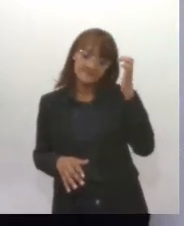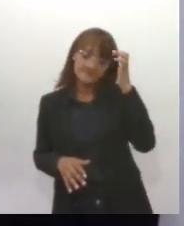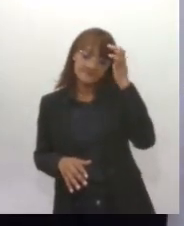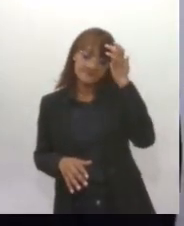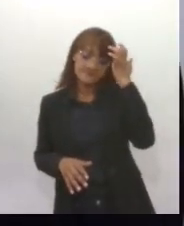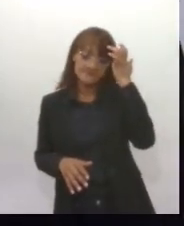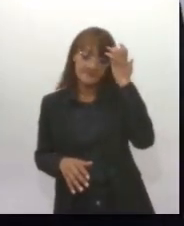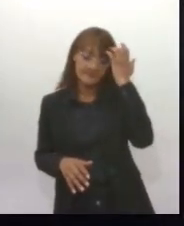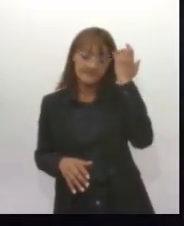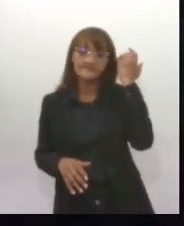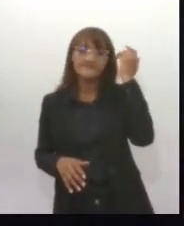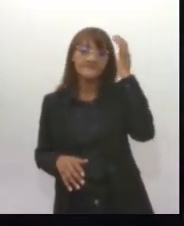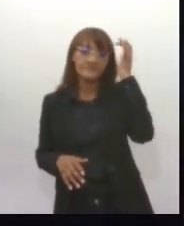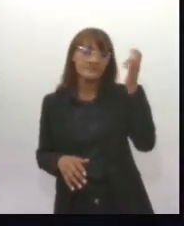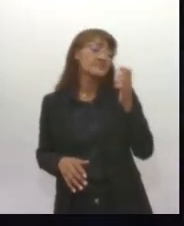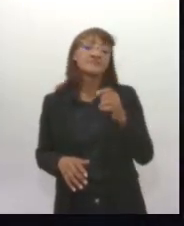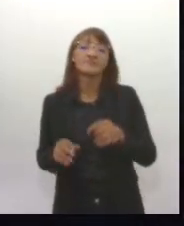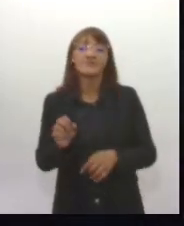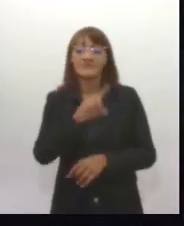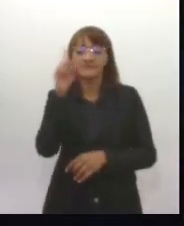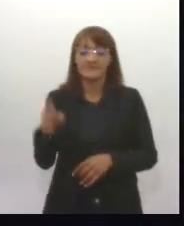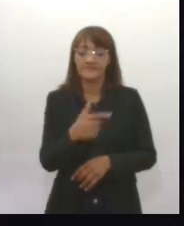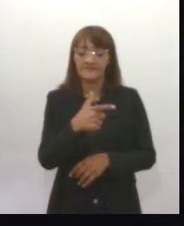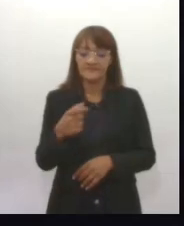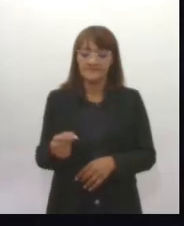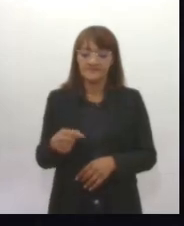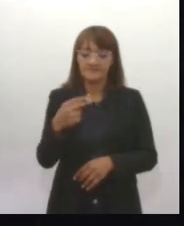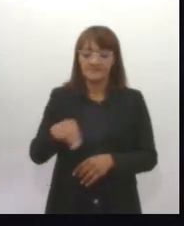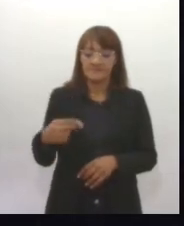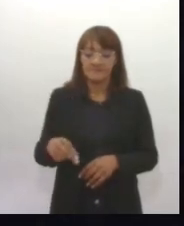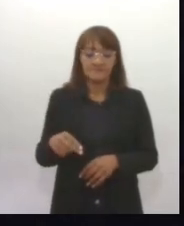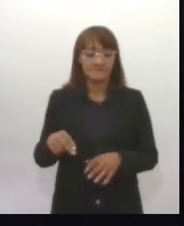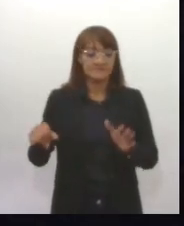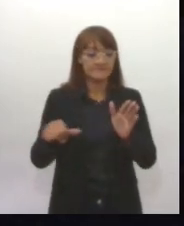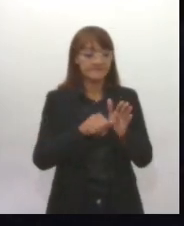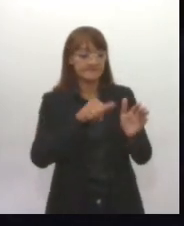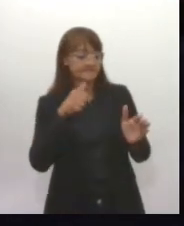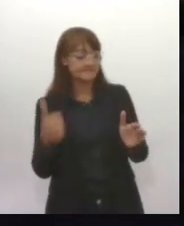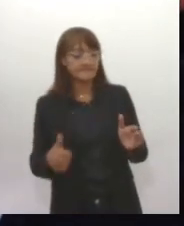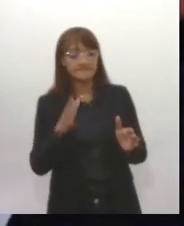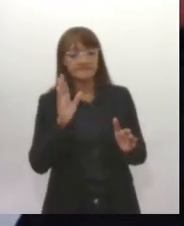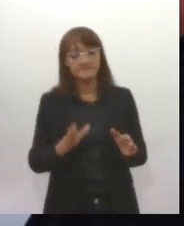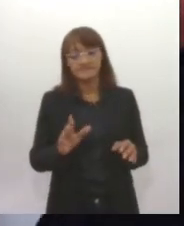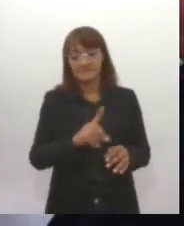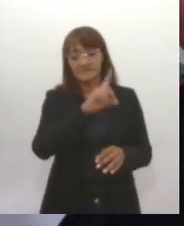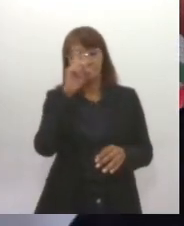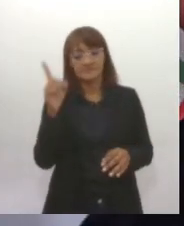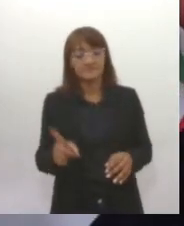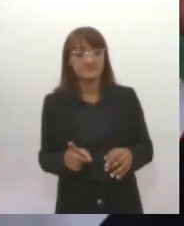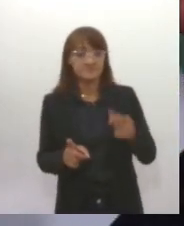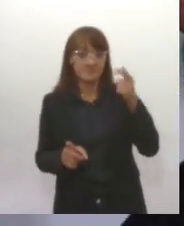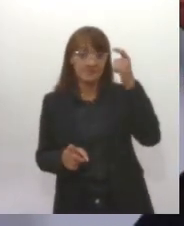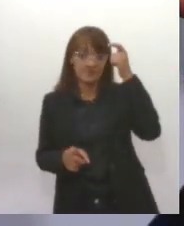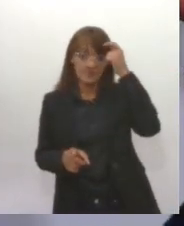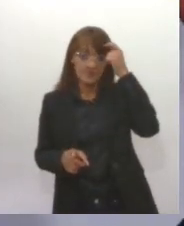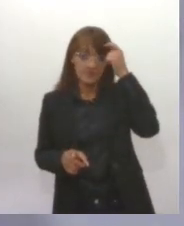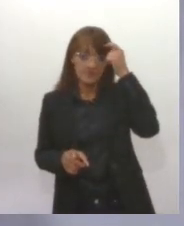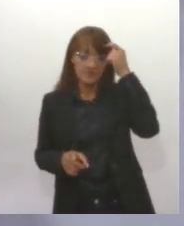20 de novembro de 2024, pela primeira vez na história, o Dia da Consciência Negra, que é um dia